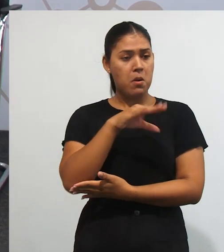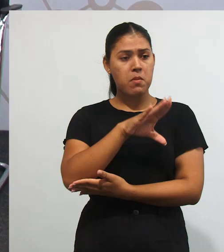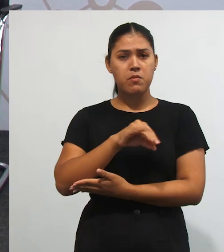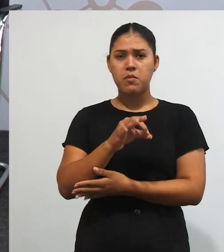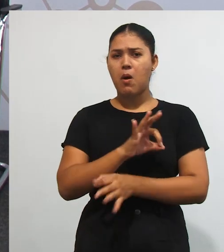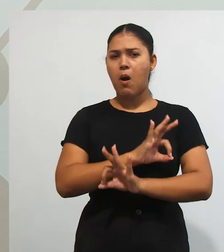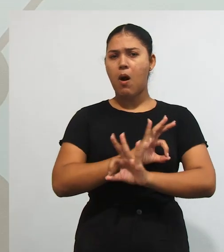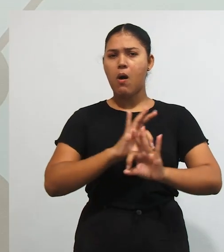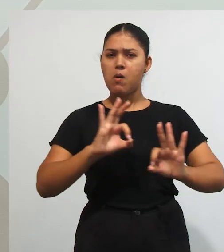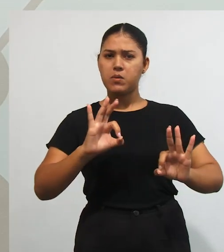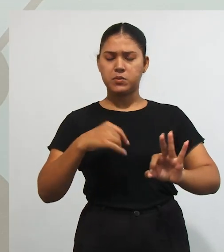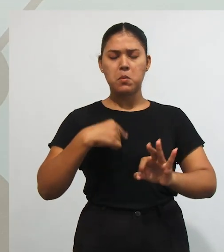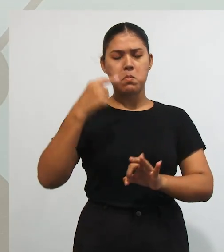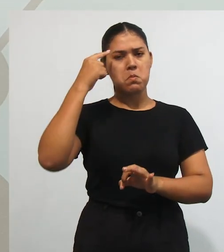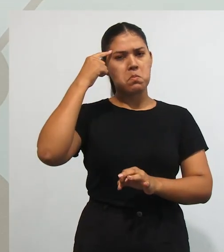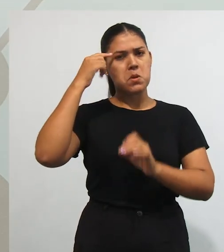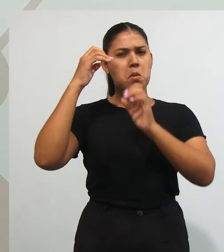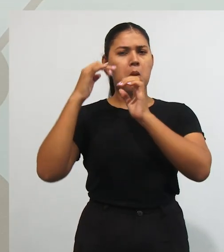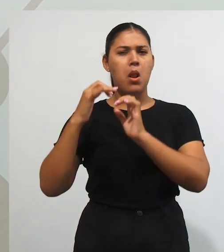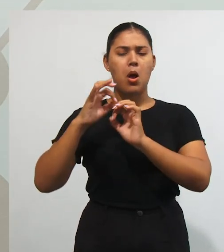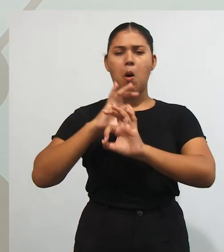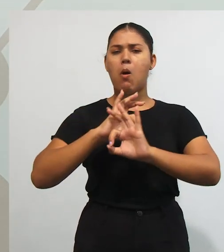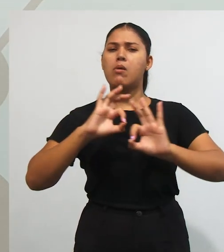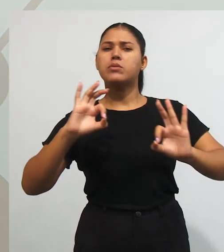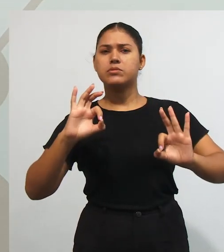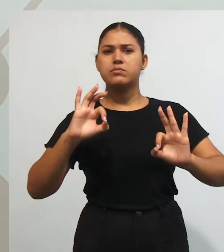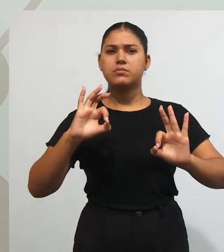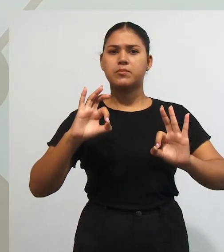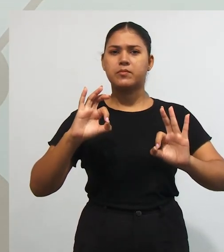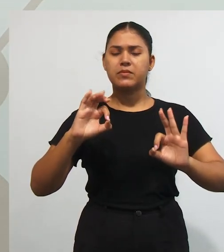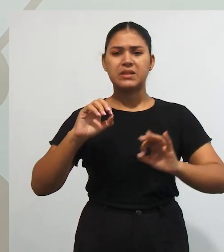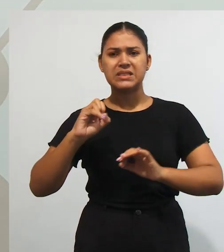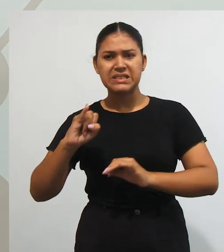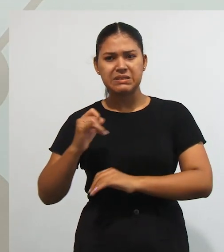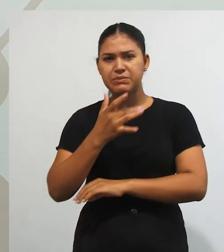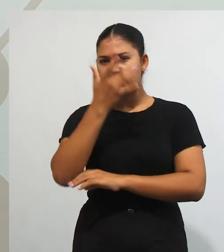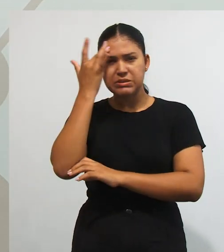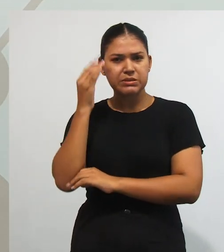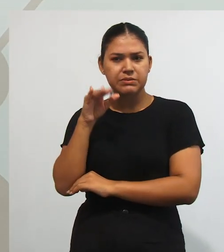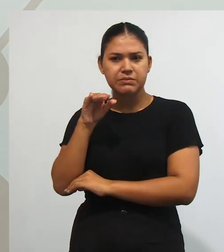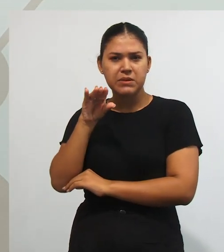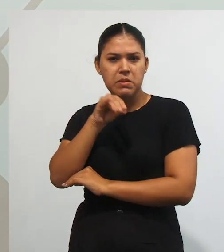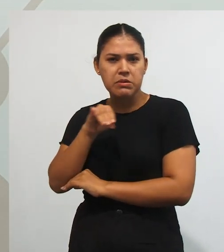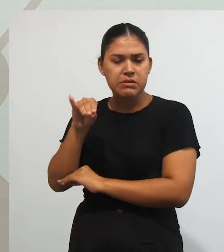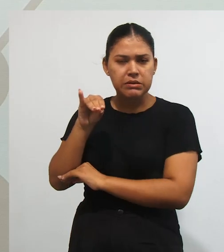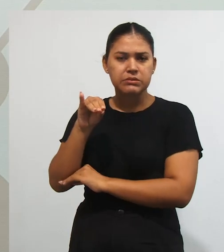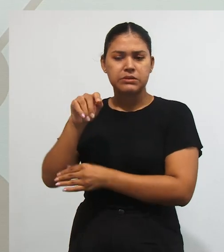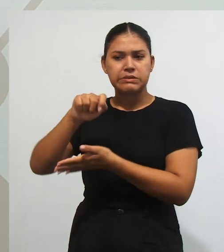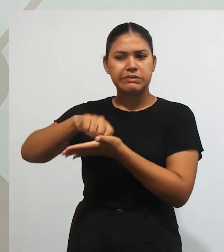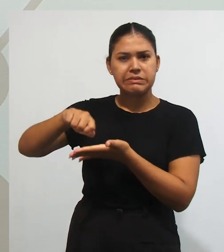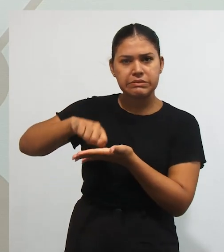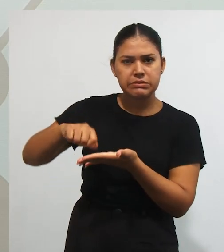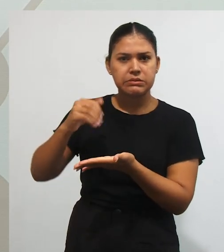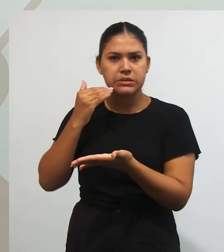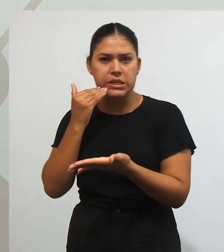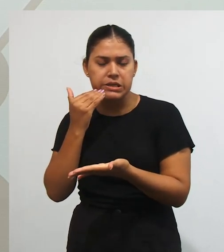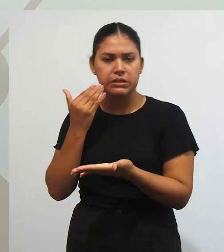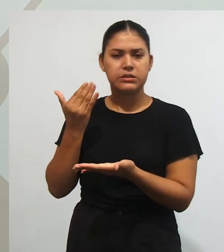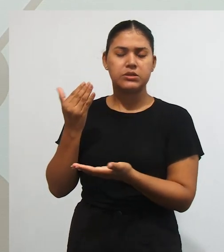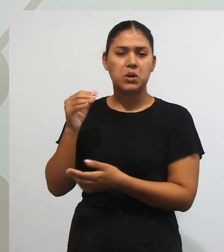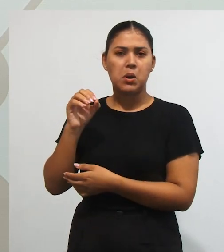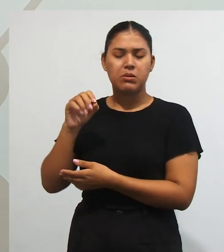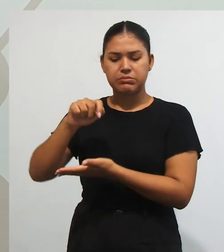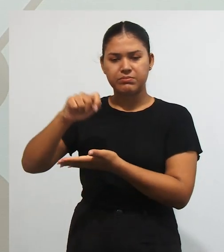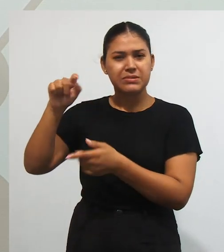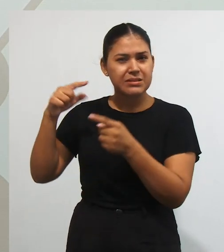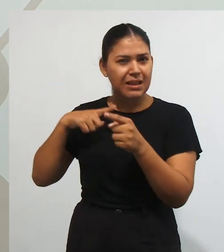eu penso bem, aqueles que não se expressam bem não pensam bem e pensam errado, né? Então, é